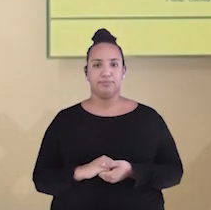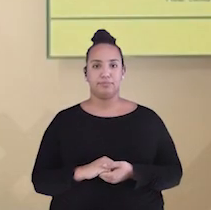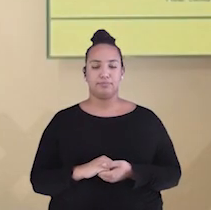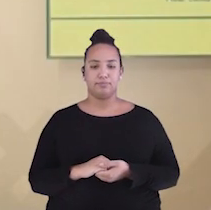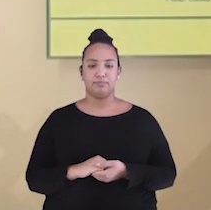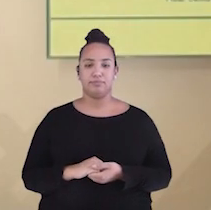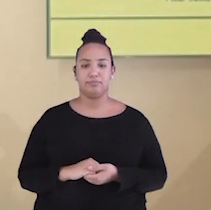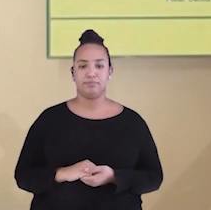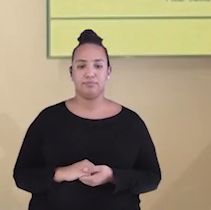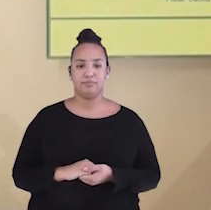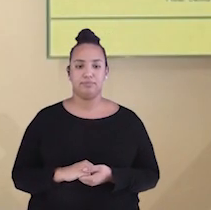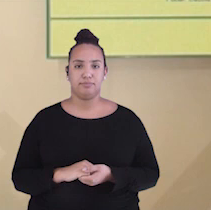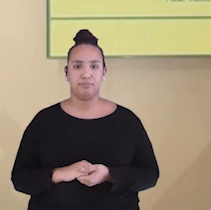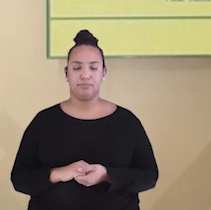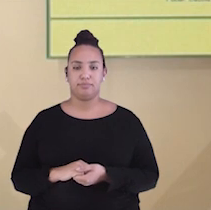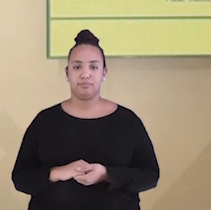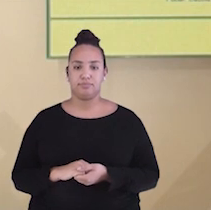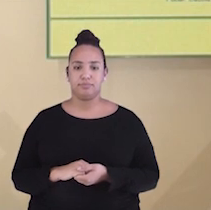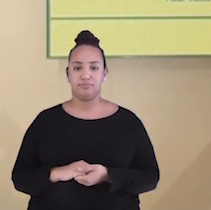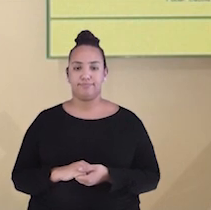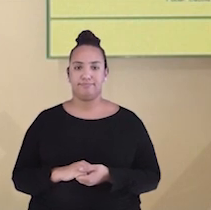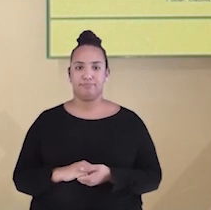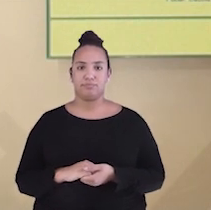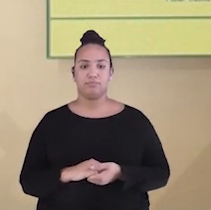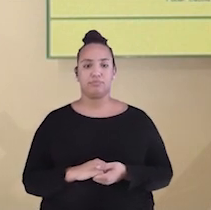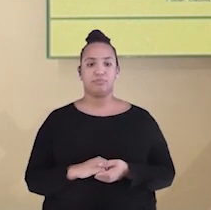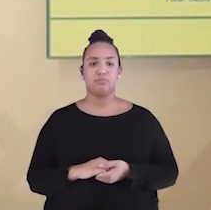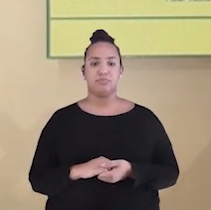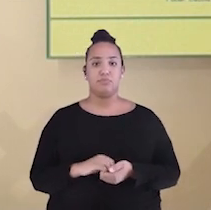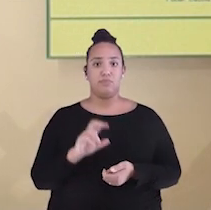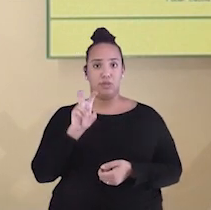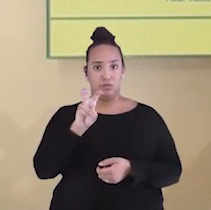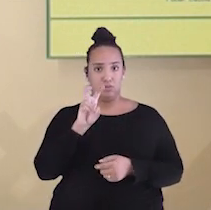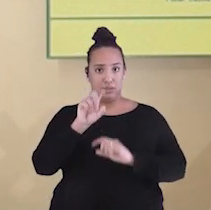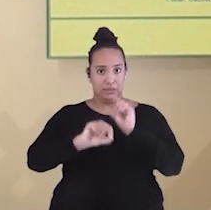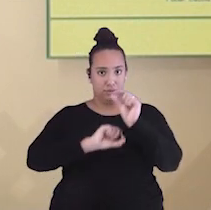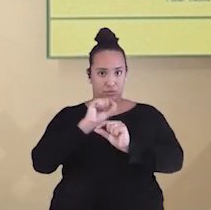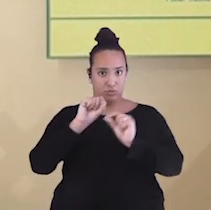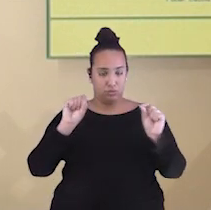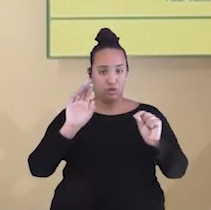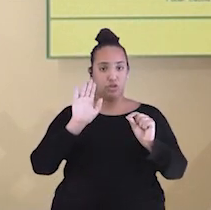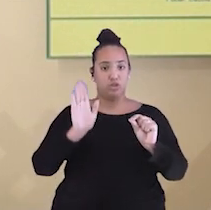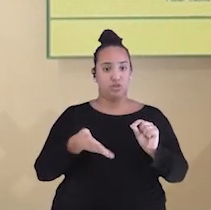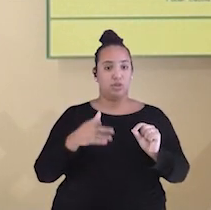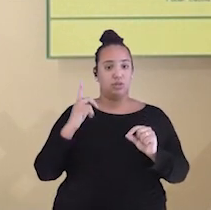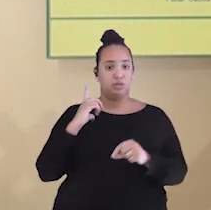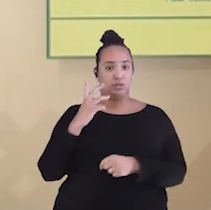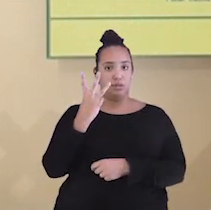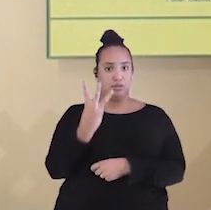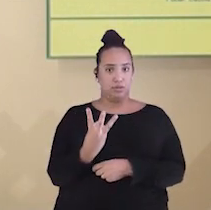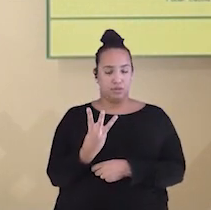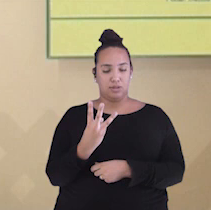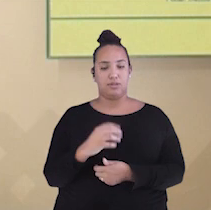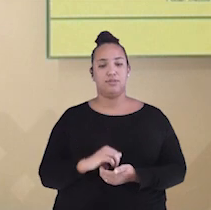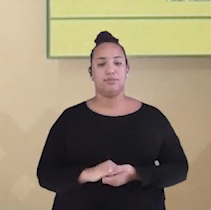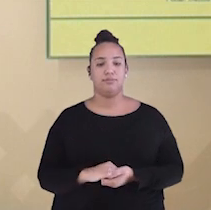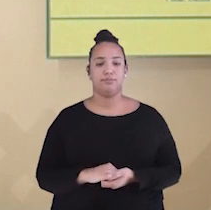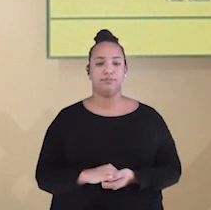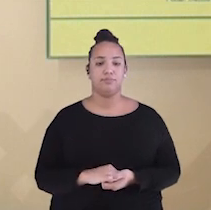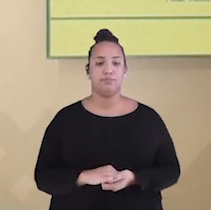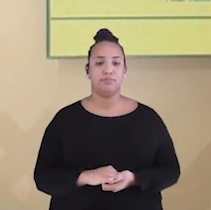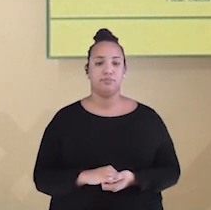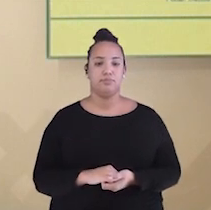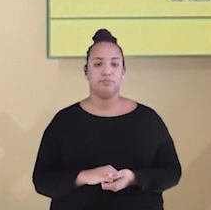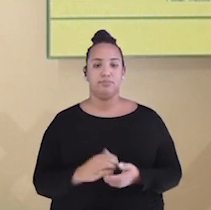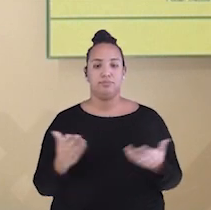Prontinho, ó. Nós já fizemos, demos os 3 nós, tá? São 5 nós. Se lembram da história, da lenda que a professora contou?